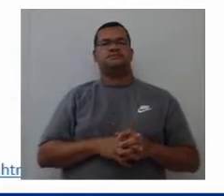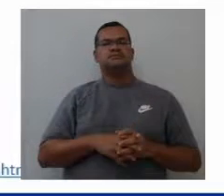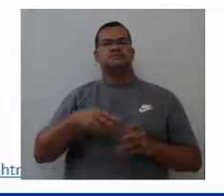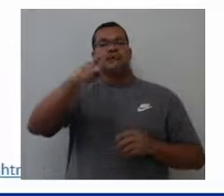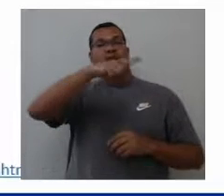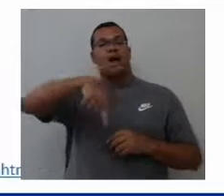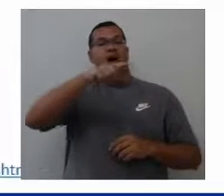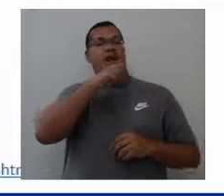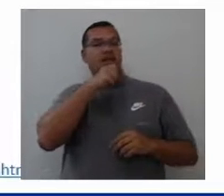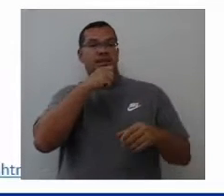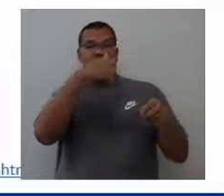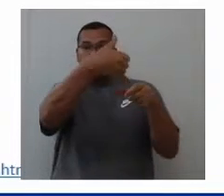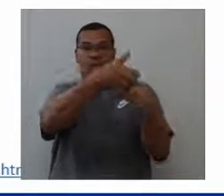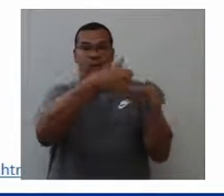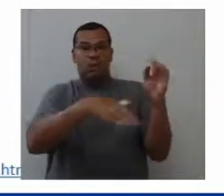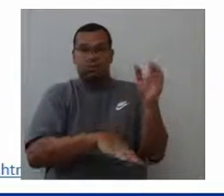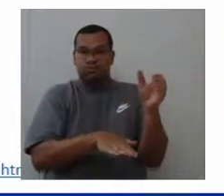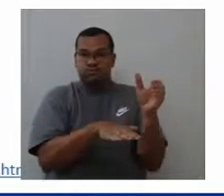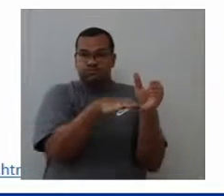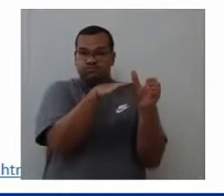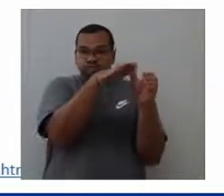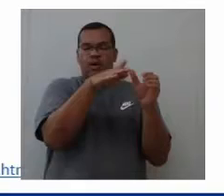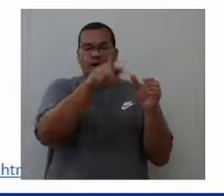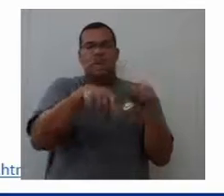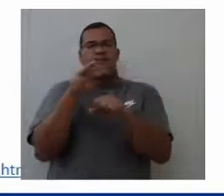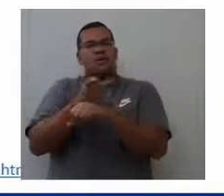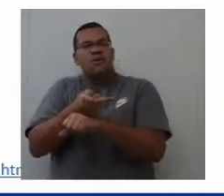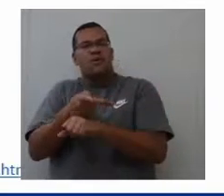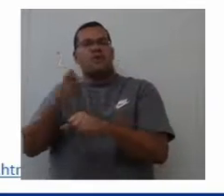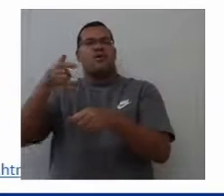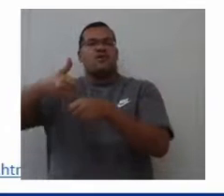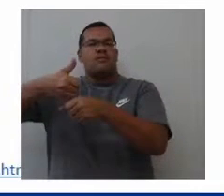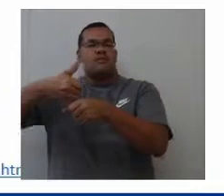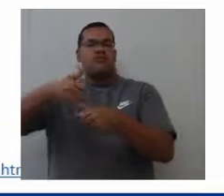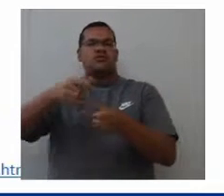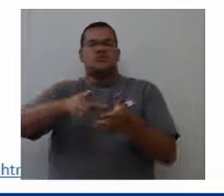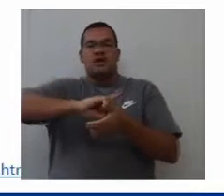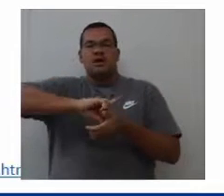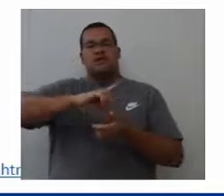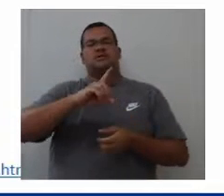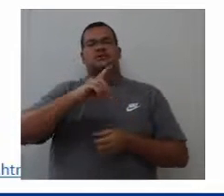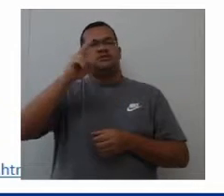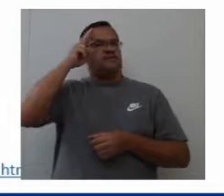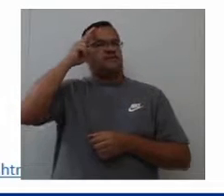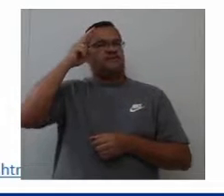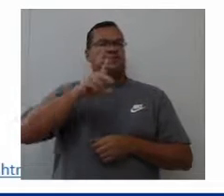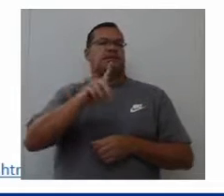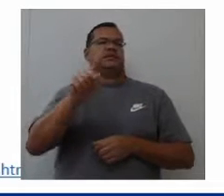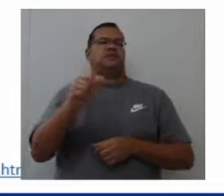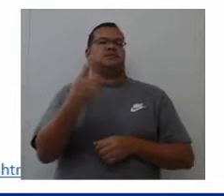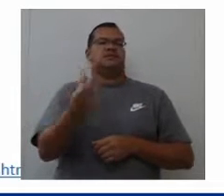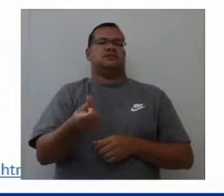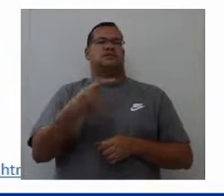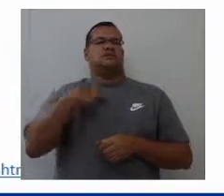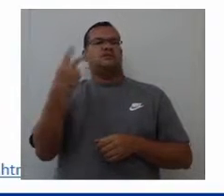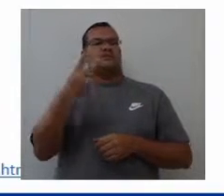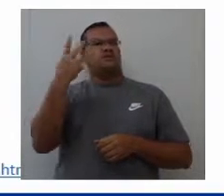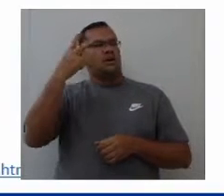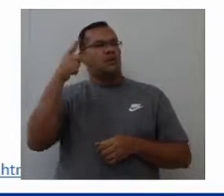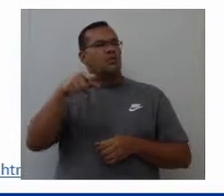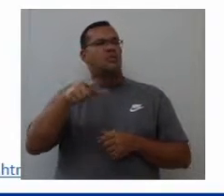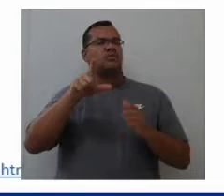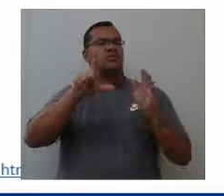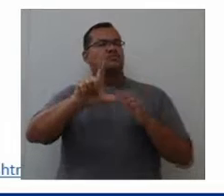quem ainda não encheu o tanque, a dica é procurar um posto antes de segunda-feira, dia 16, quando o valor do litro do combustível vai